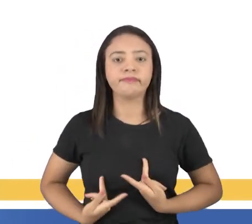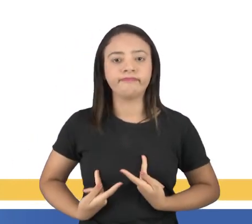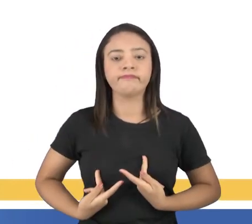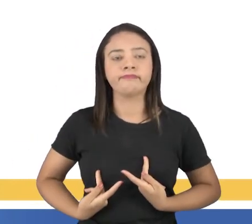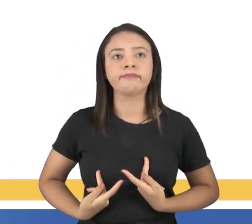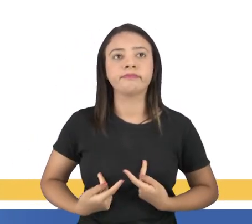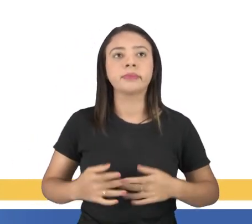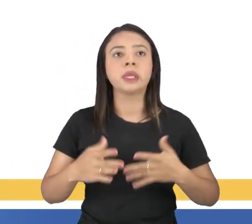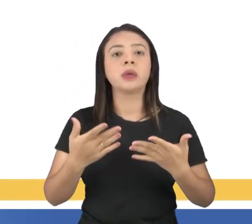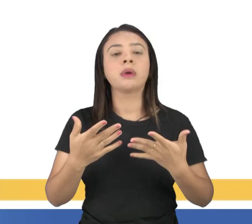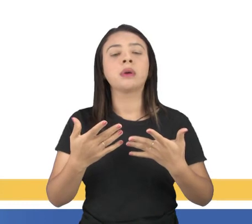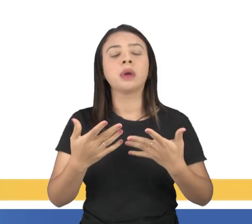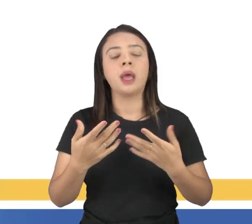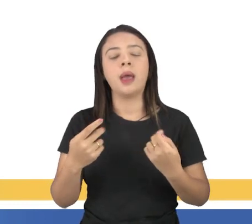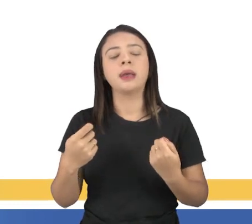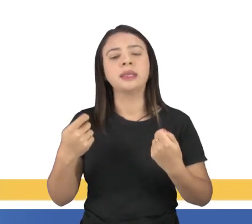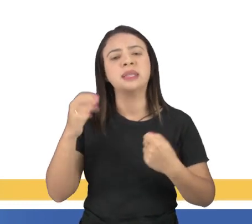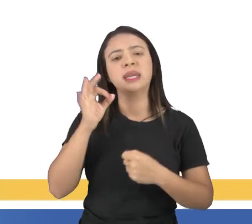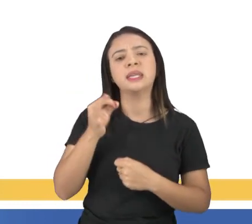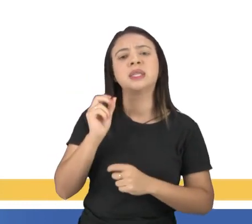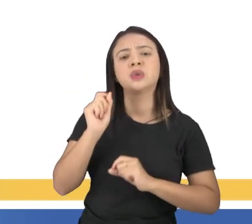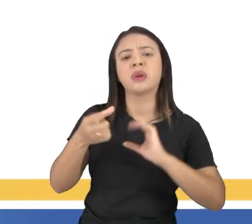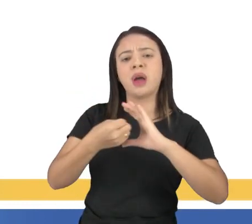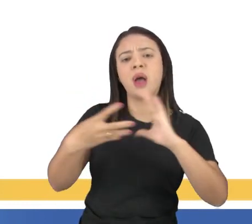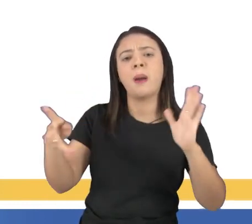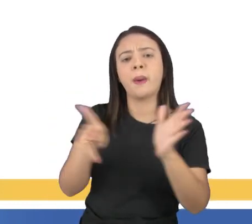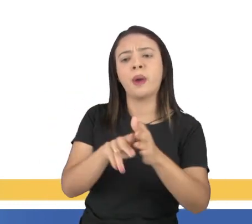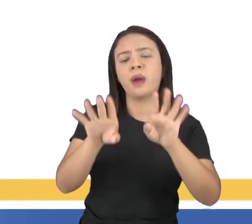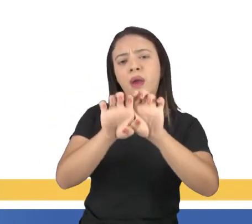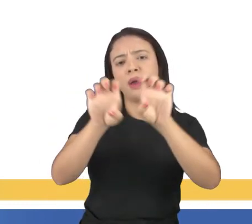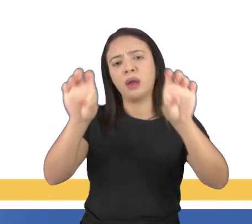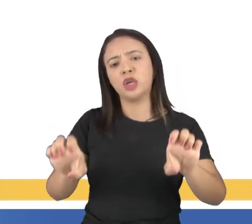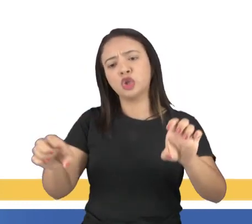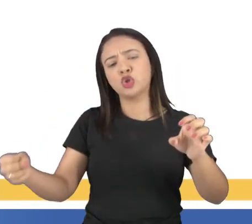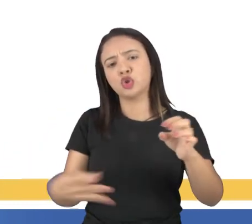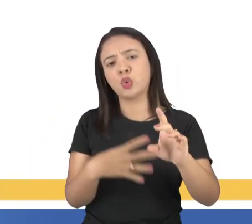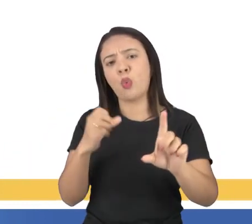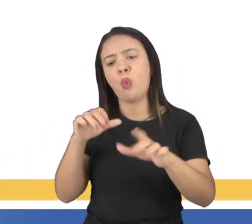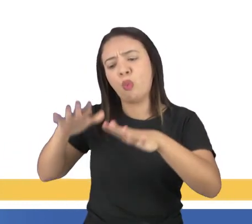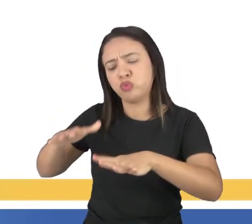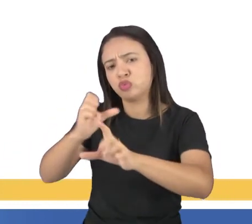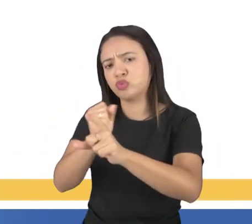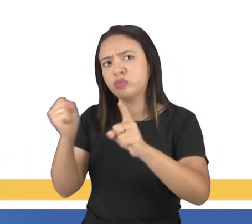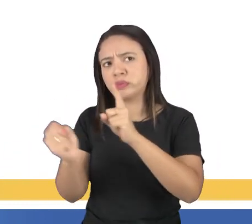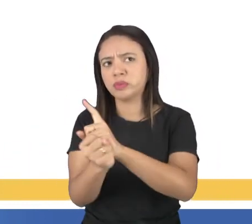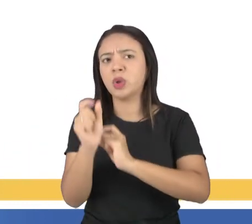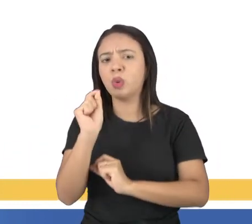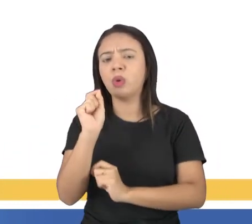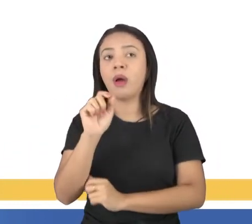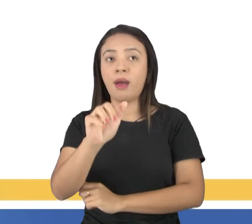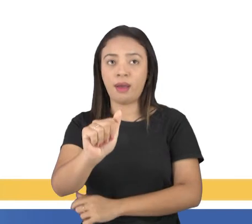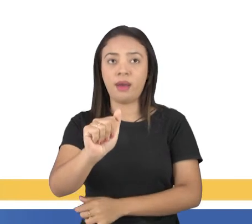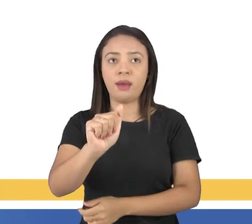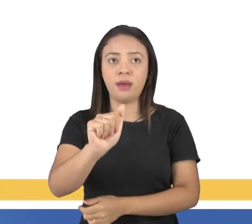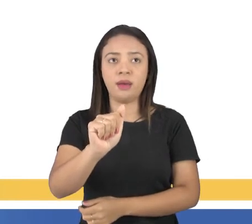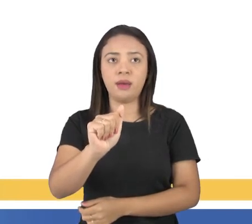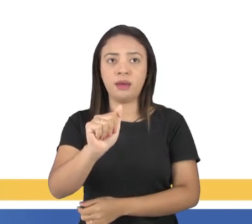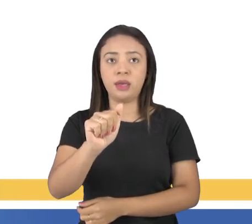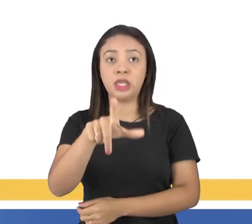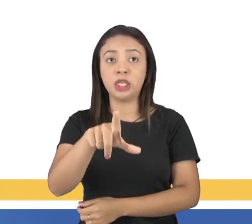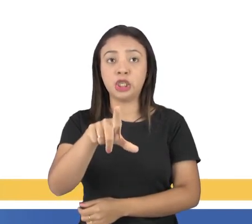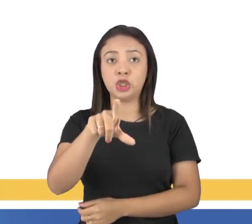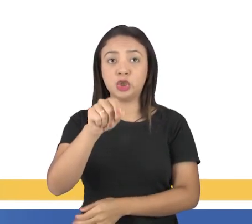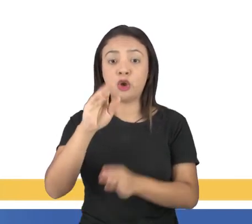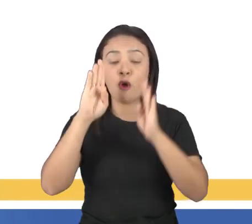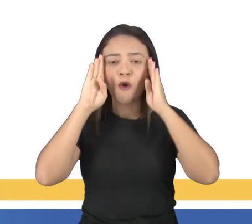mídias. Pode-se afirmar que são características estruturais dos novos movimentos sociais, exceto, letra A, decisão